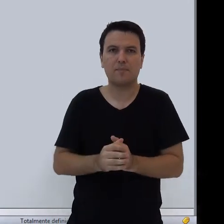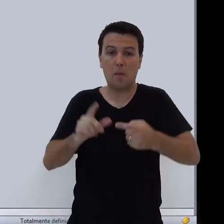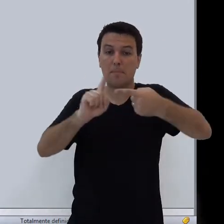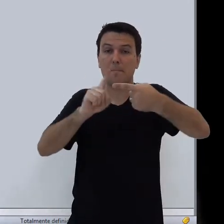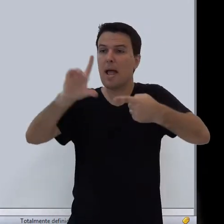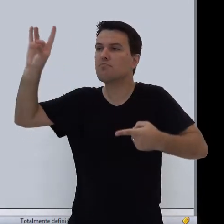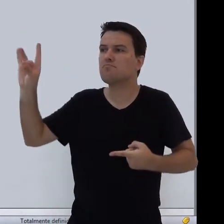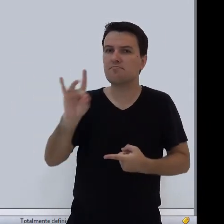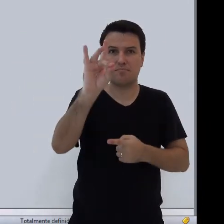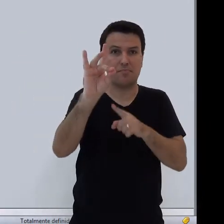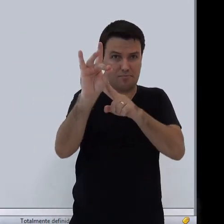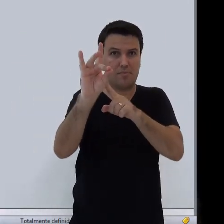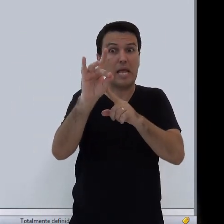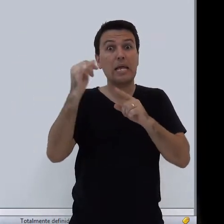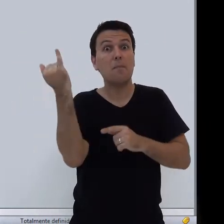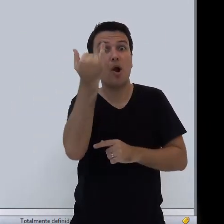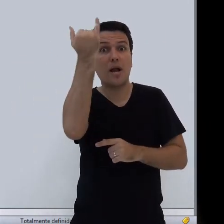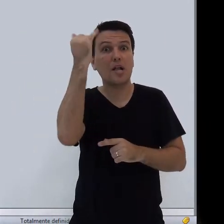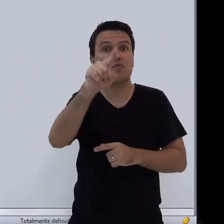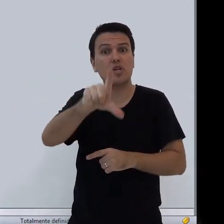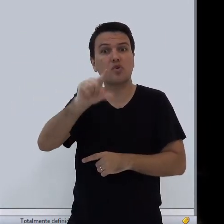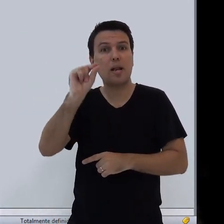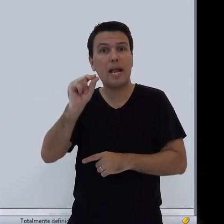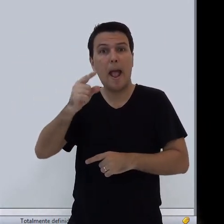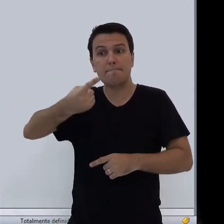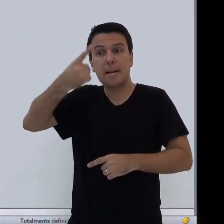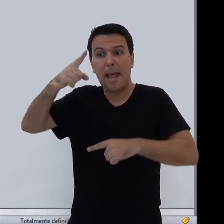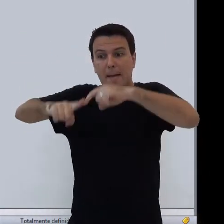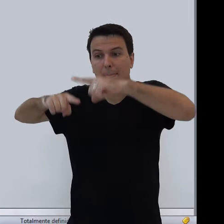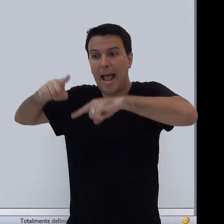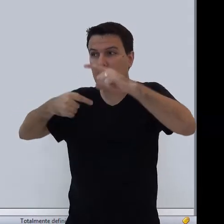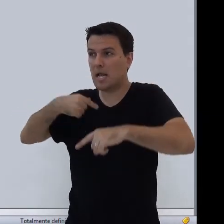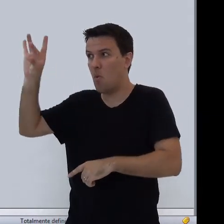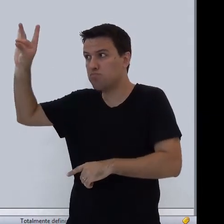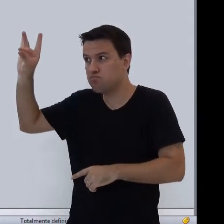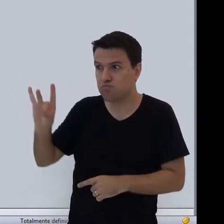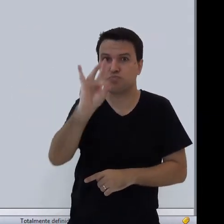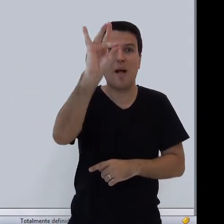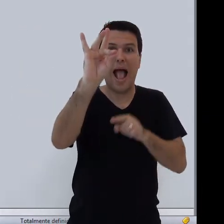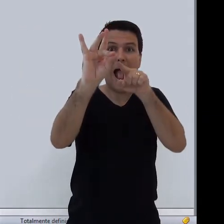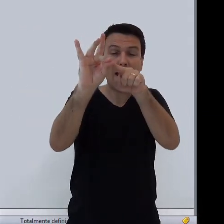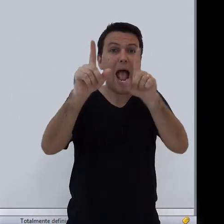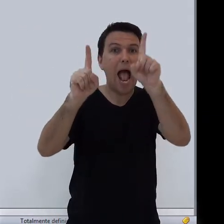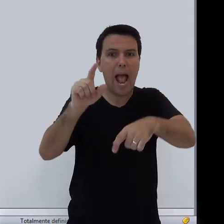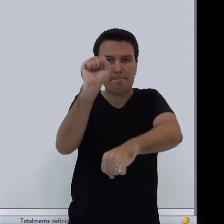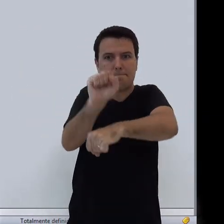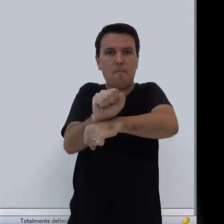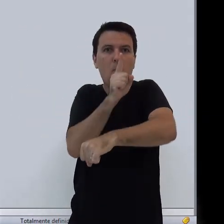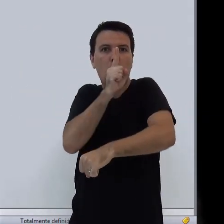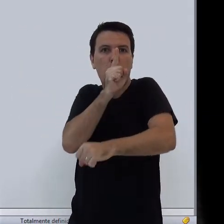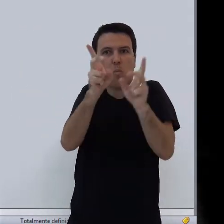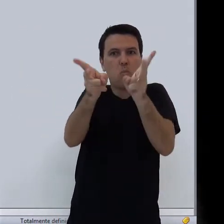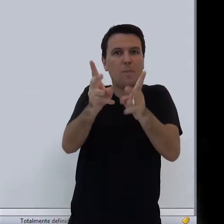componente. Essa é uma escolha importante que você tem que fazer. O primeiro componente que você vai inserir é aquele que fica